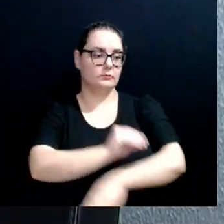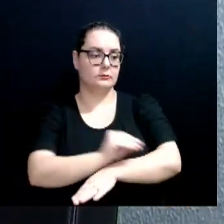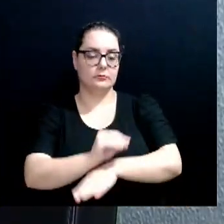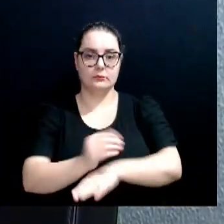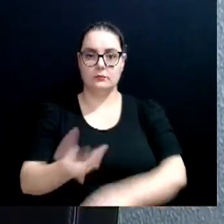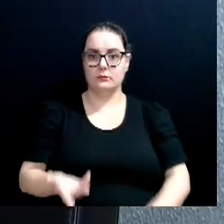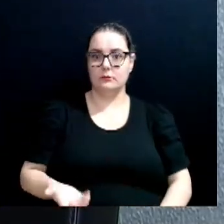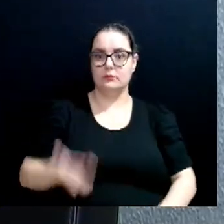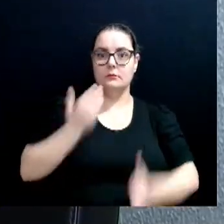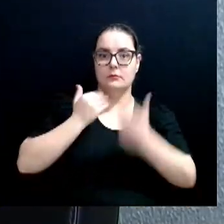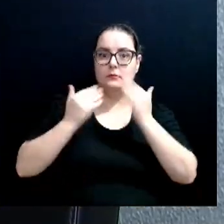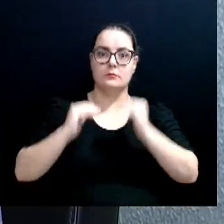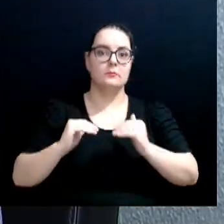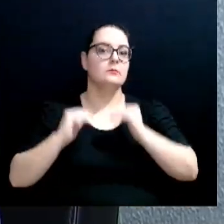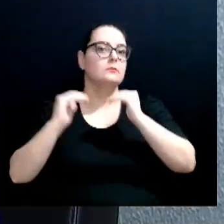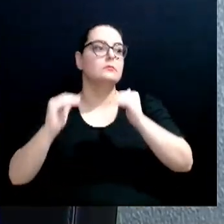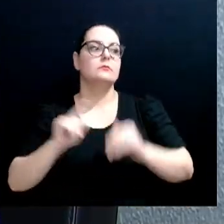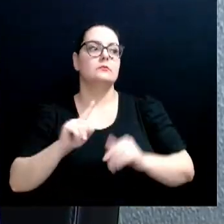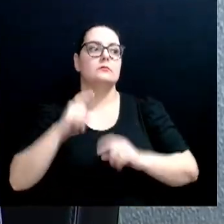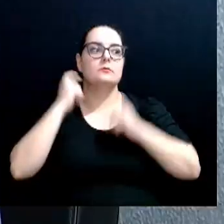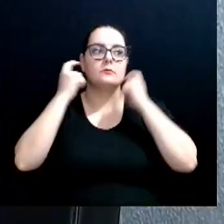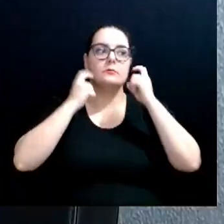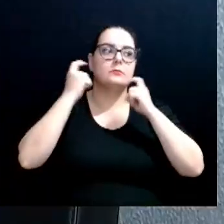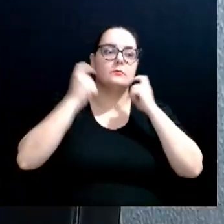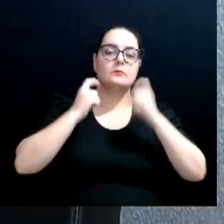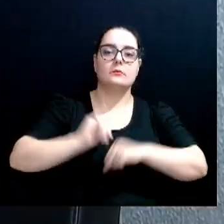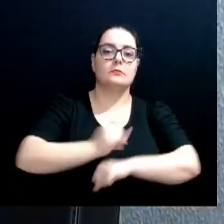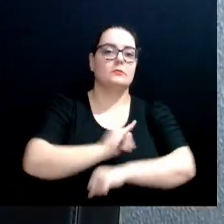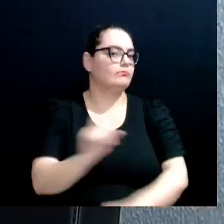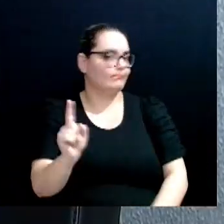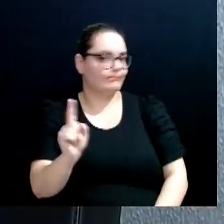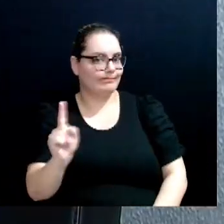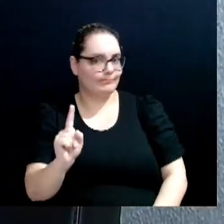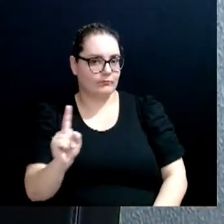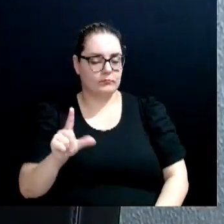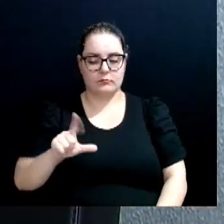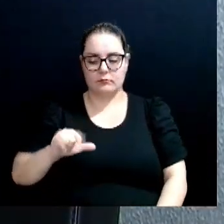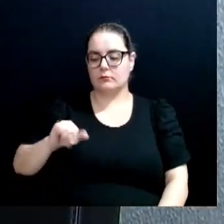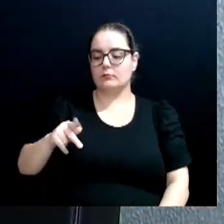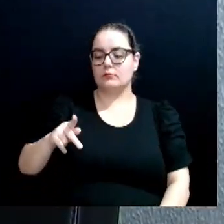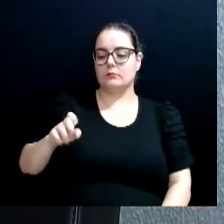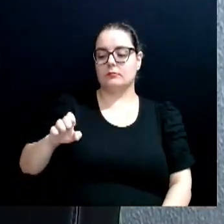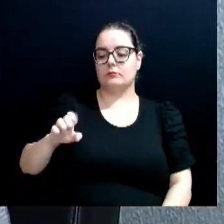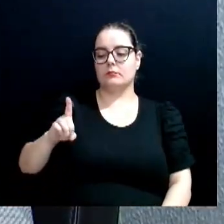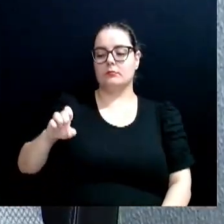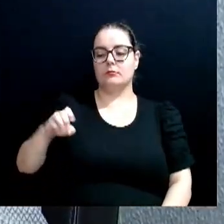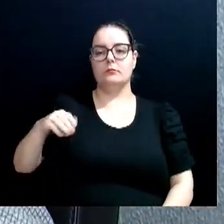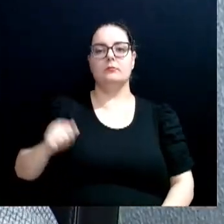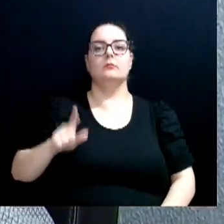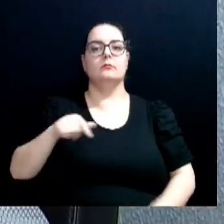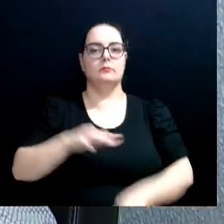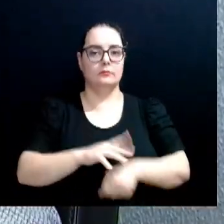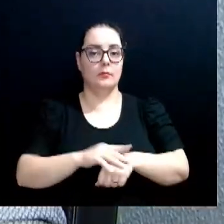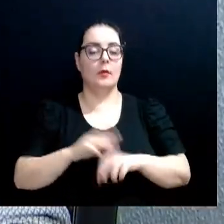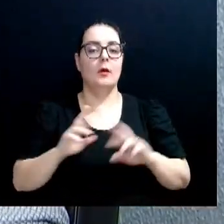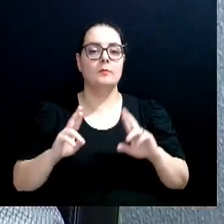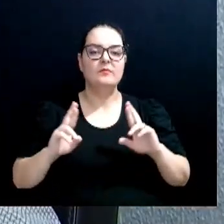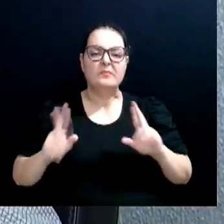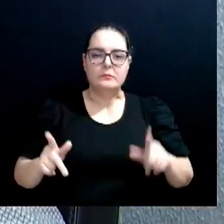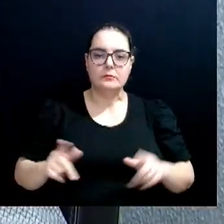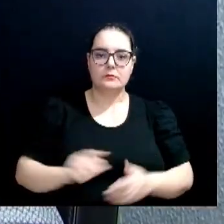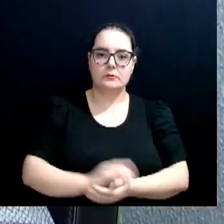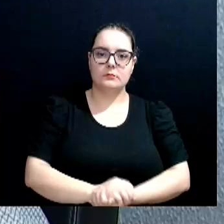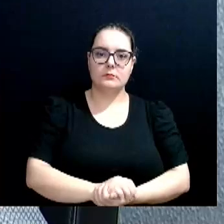demais, ela não está preocupada com obesidade. E não é isso, né? O lipedema é uma patologia diferente de um acúmulo de